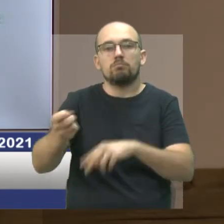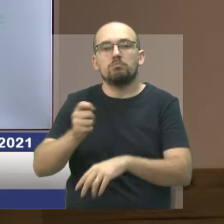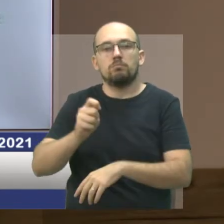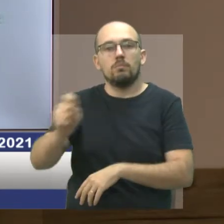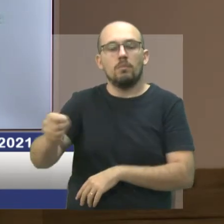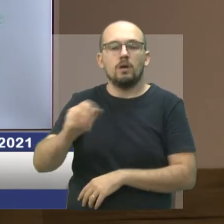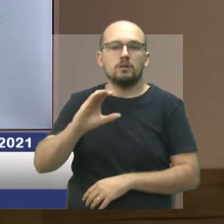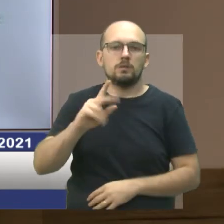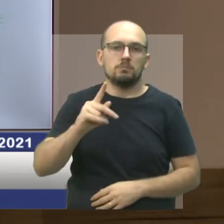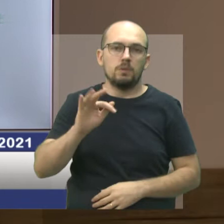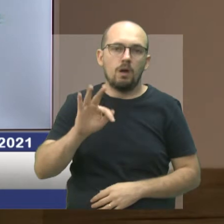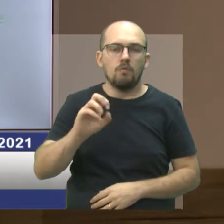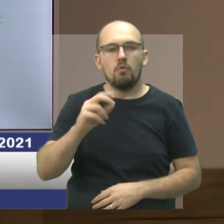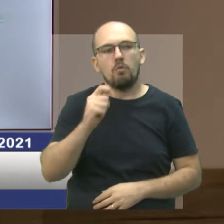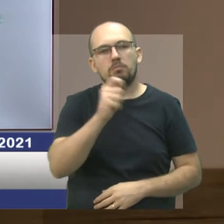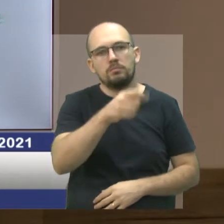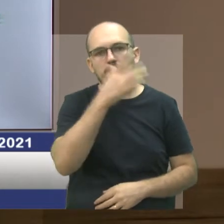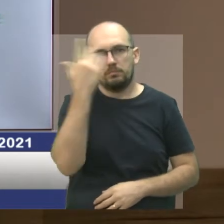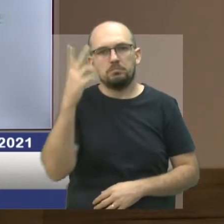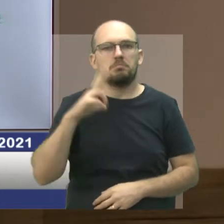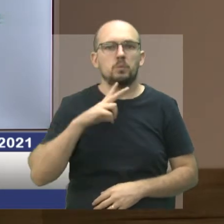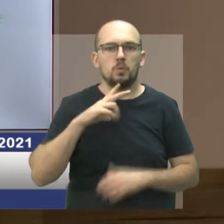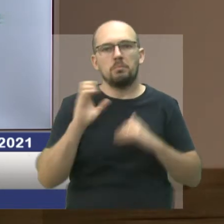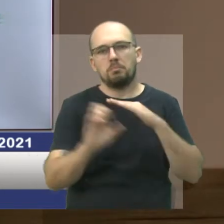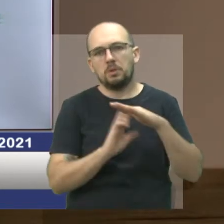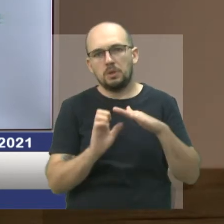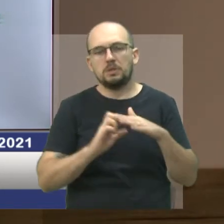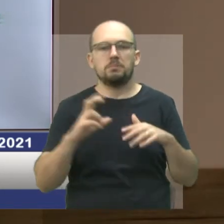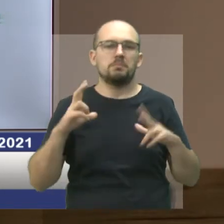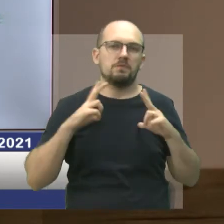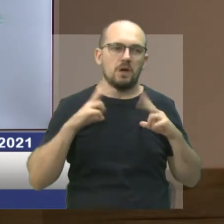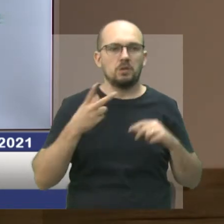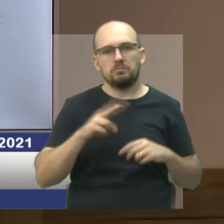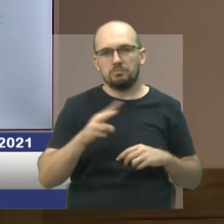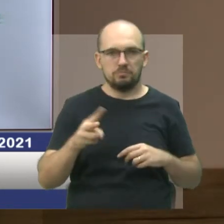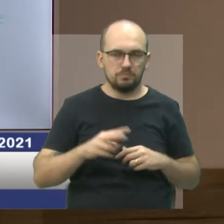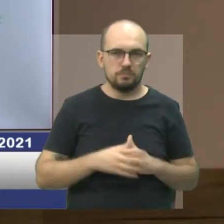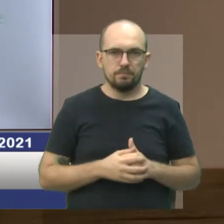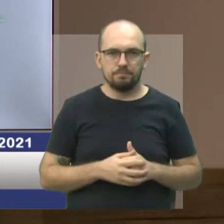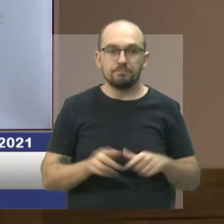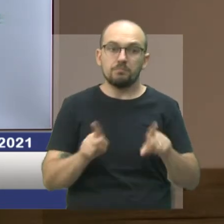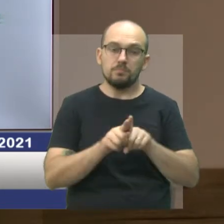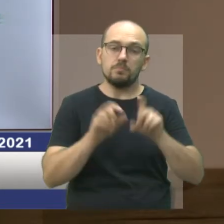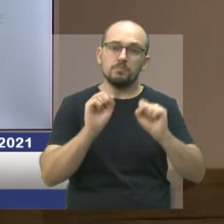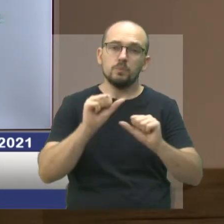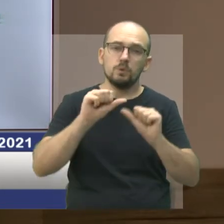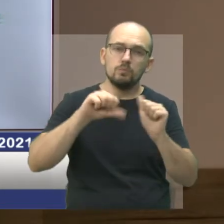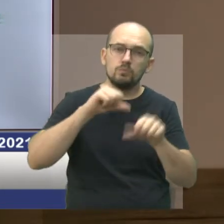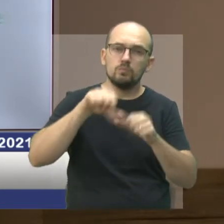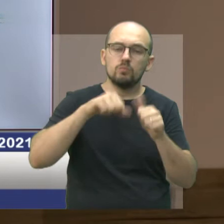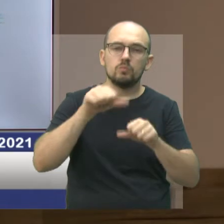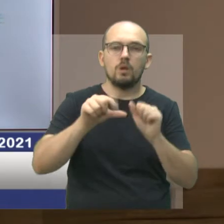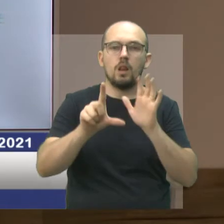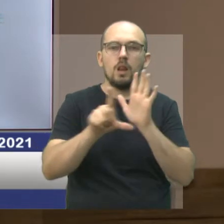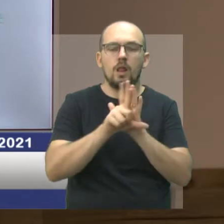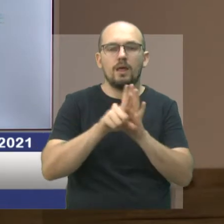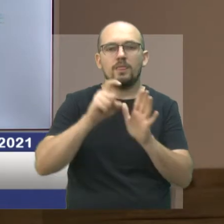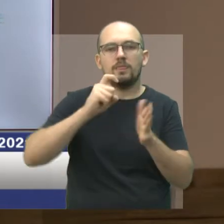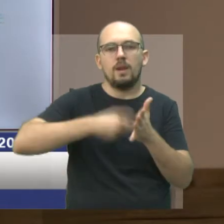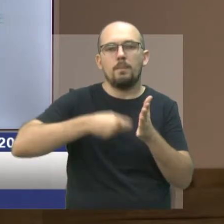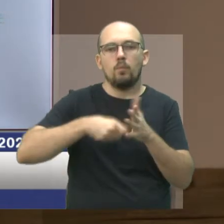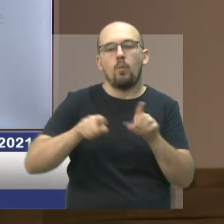jurídicas de direito público e privado, possíveis alterações na legislação tributária de renúncia de